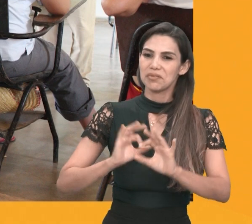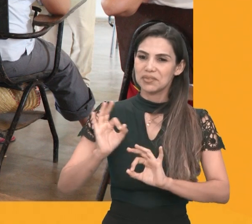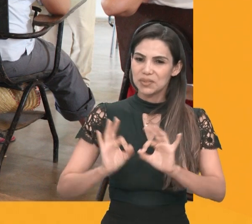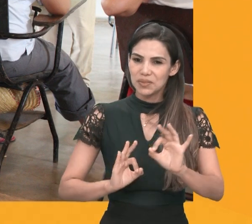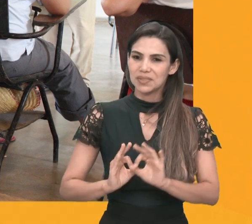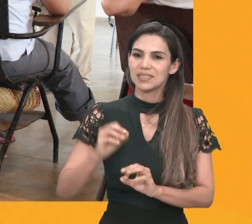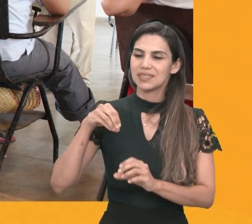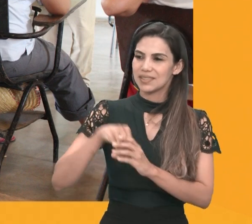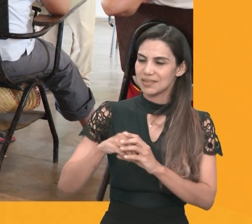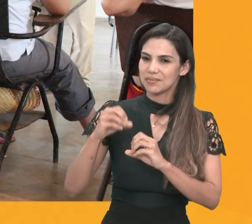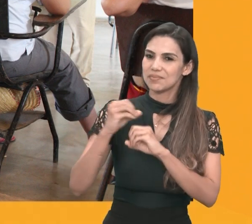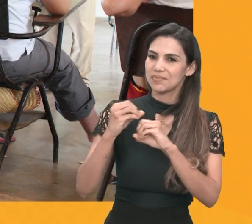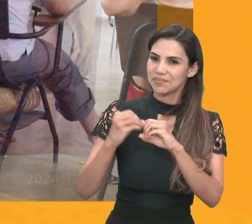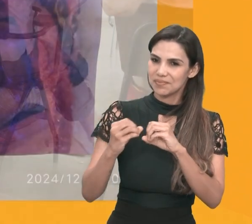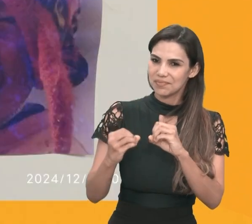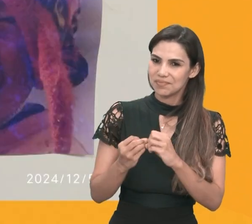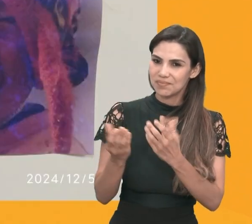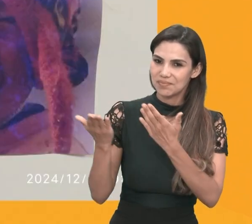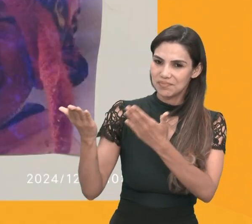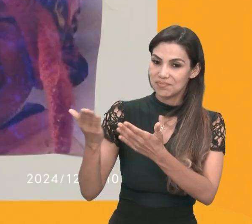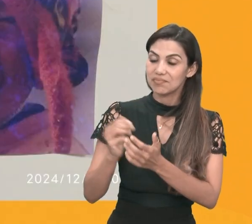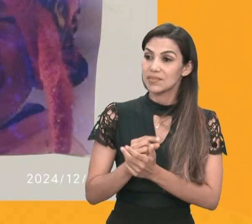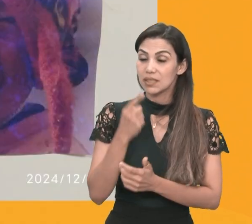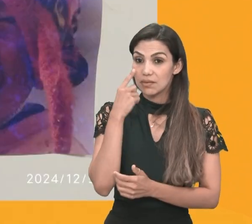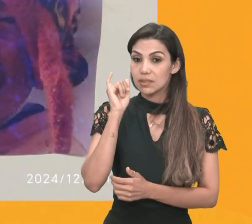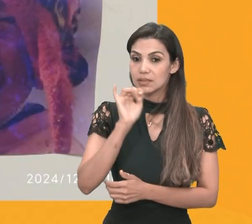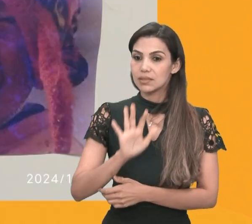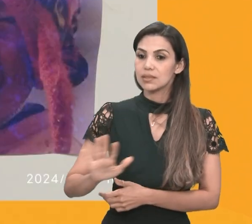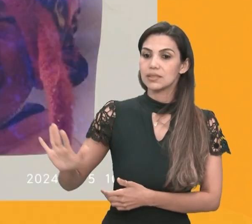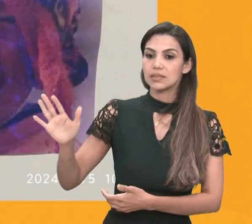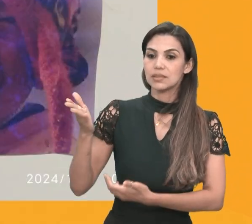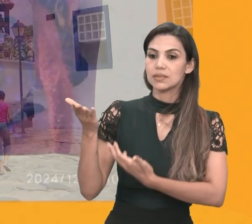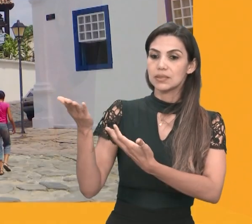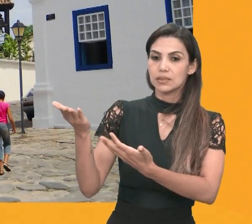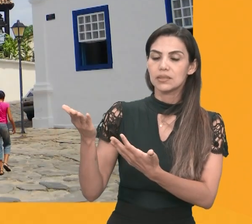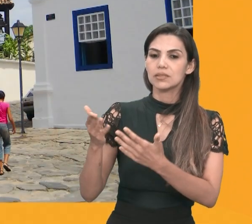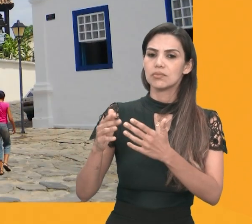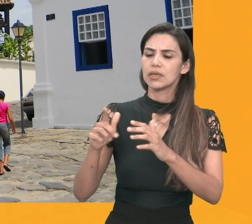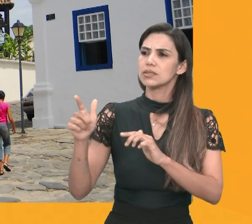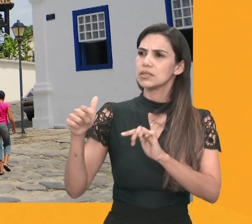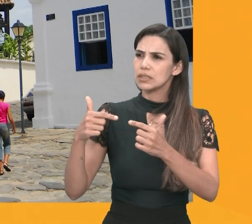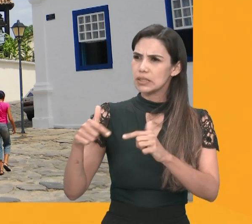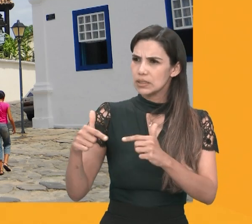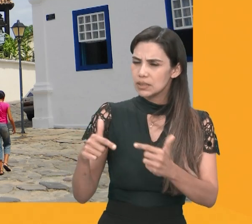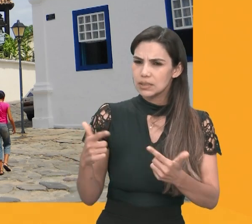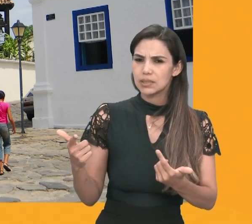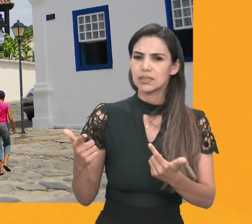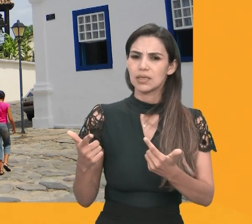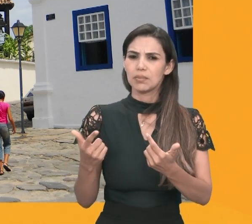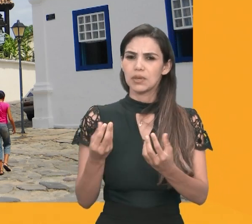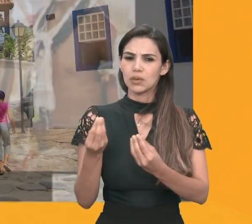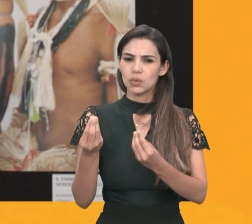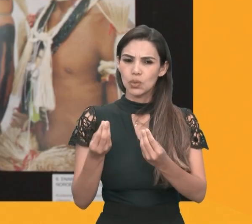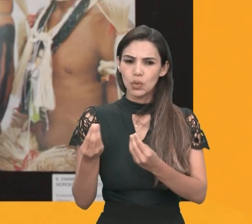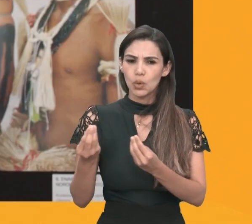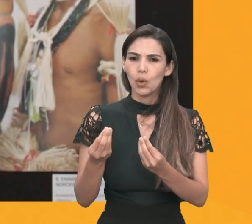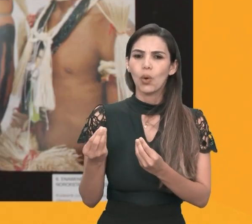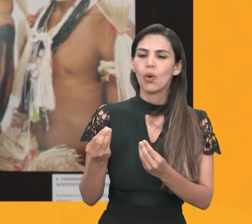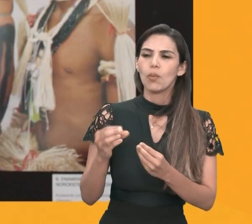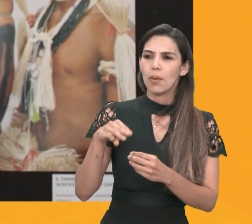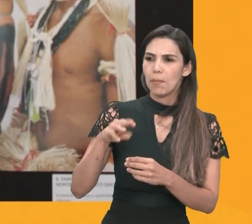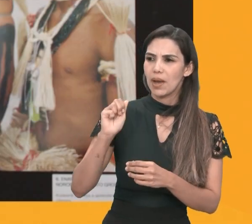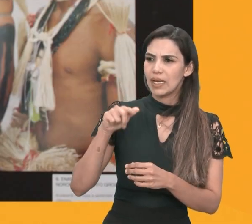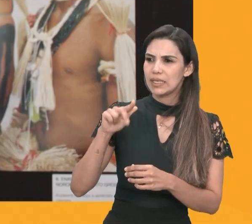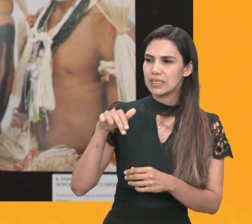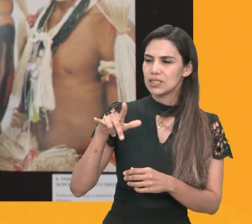aqui na universidade. Essas imagens são de trabalhos executados por meio da Magnífica Mundi, professor? Isso.